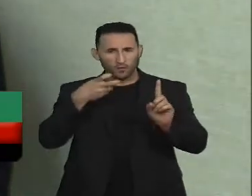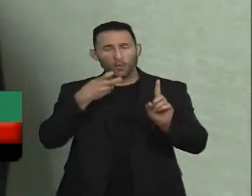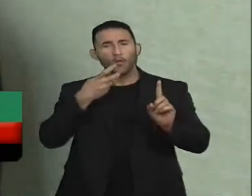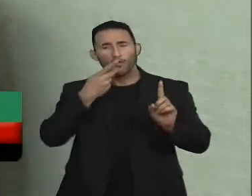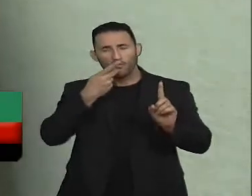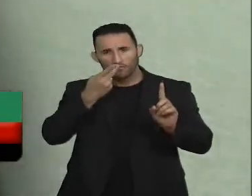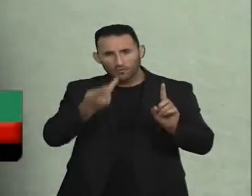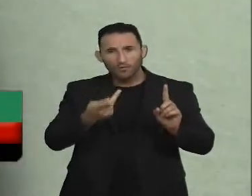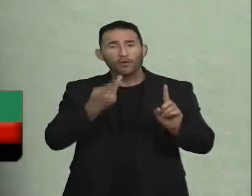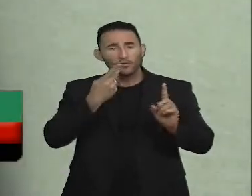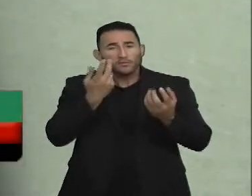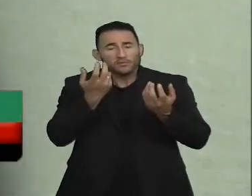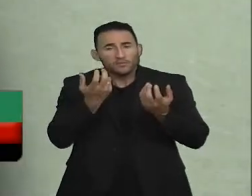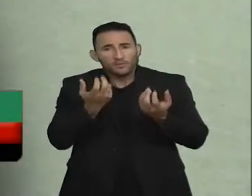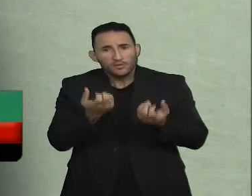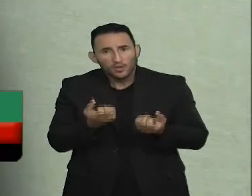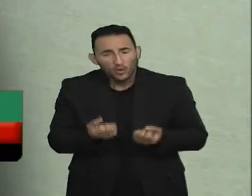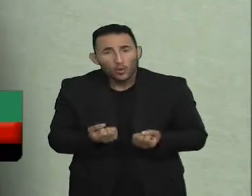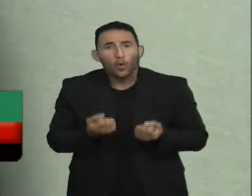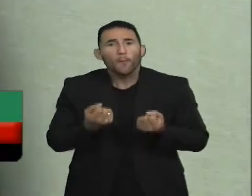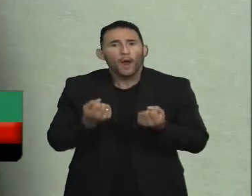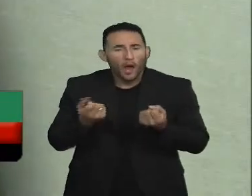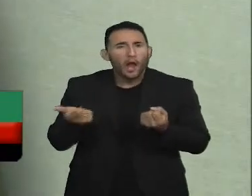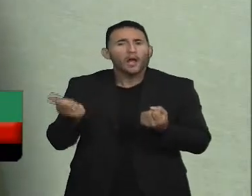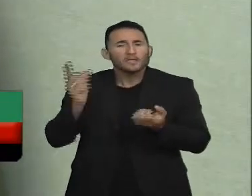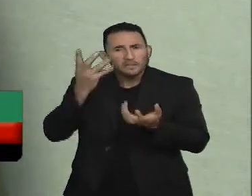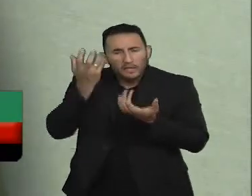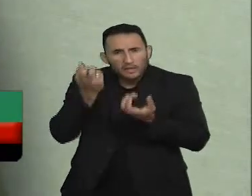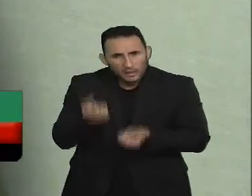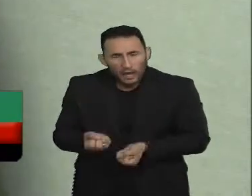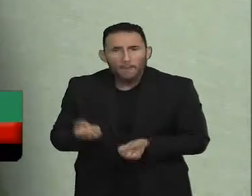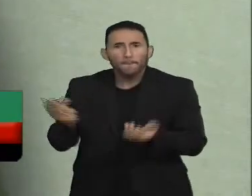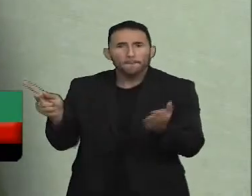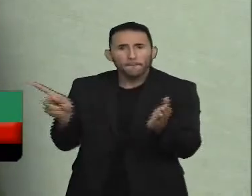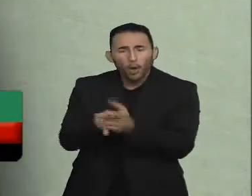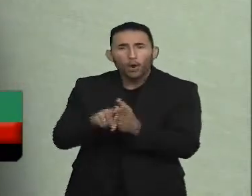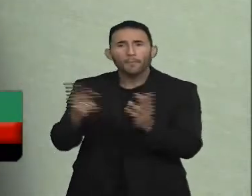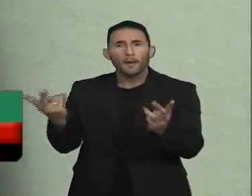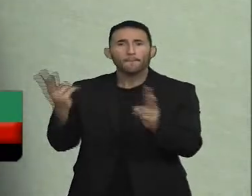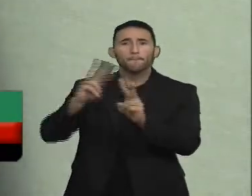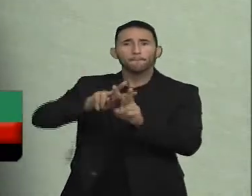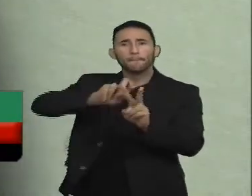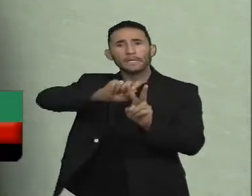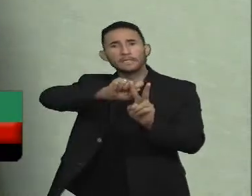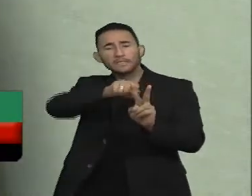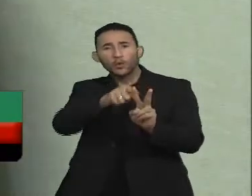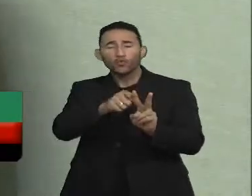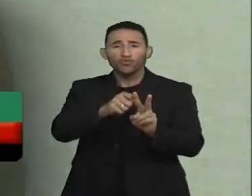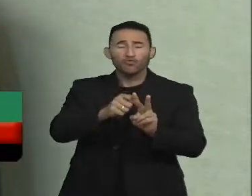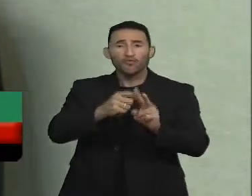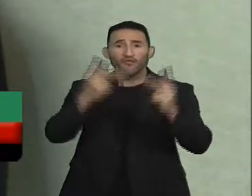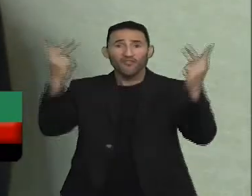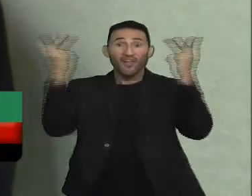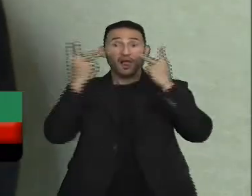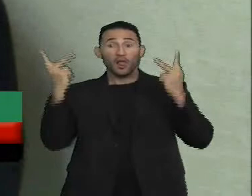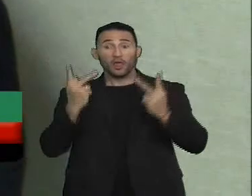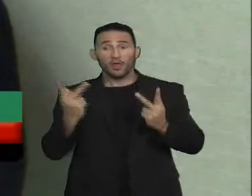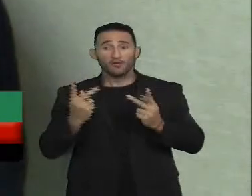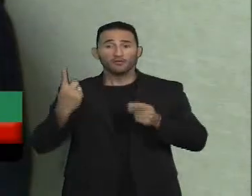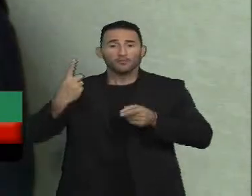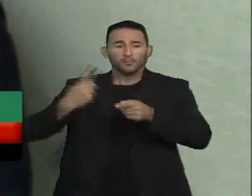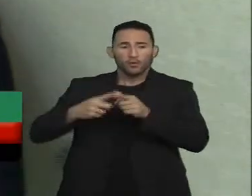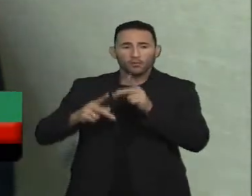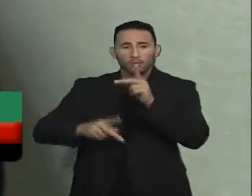recurso extraordinário para reconhecer a legalidade da prisão em flagrante realizada pelos guardas